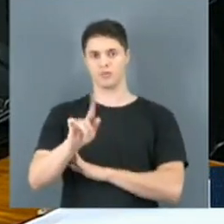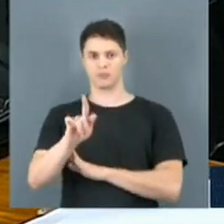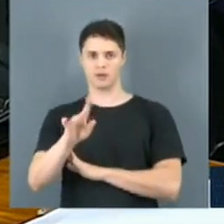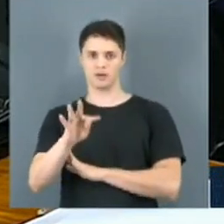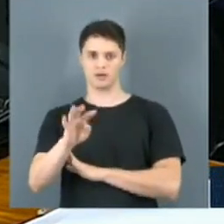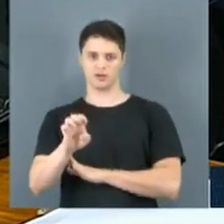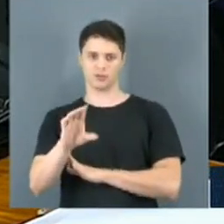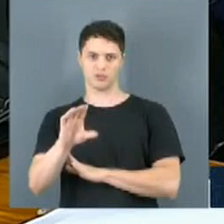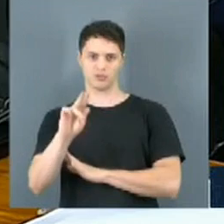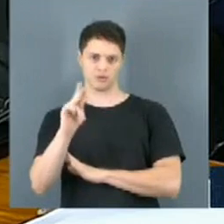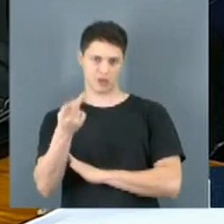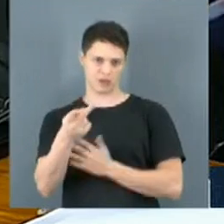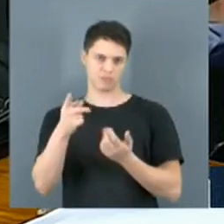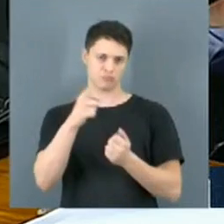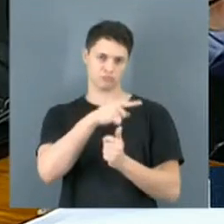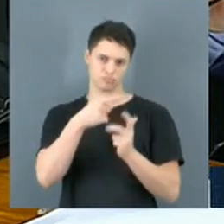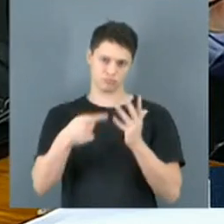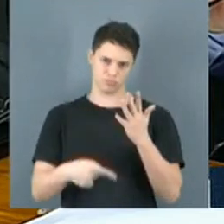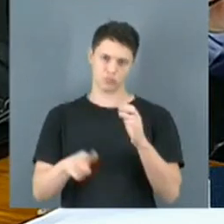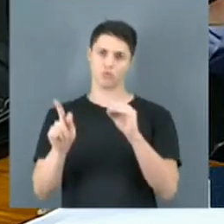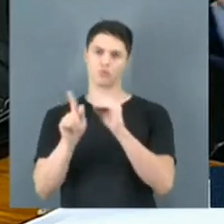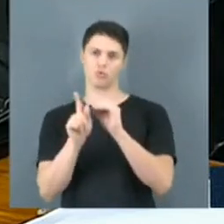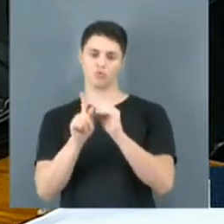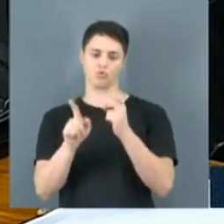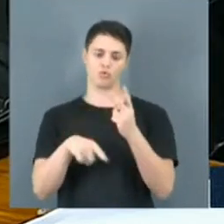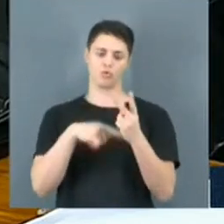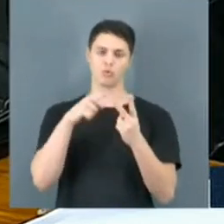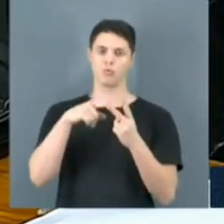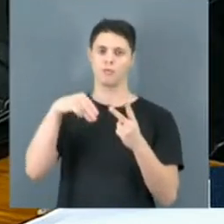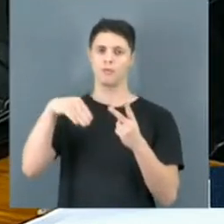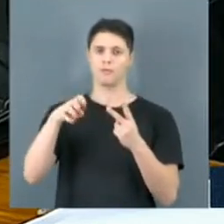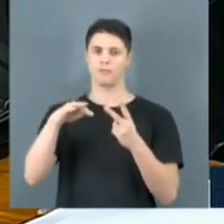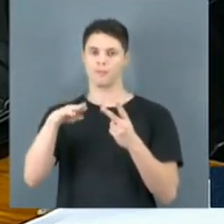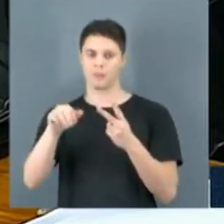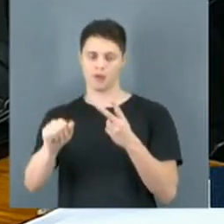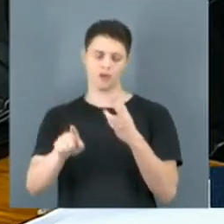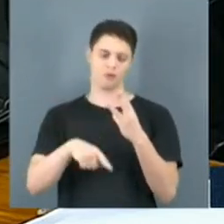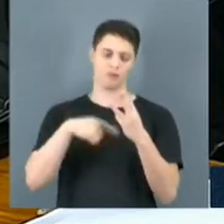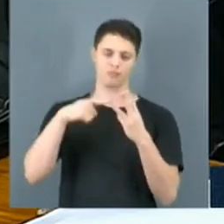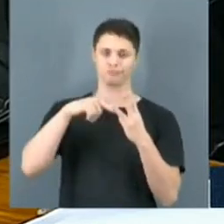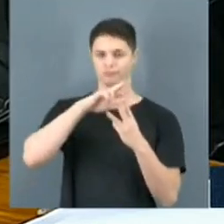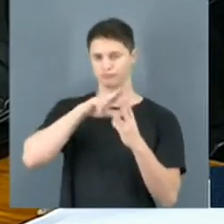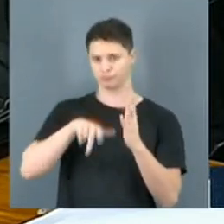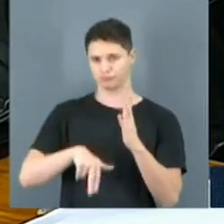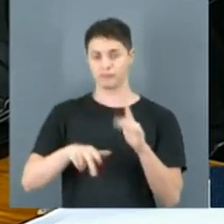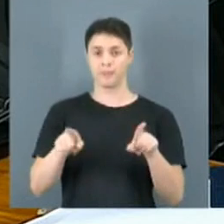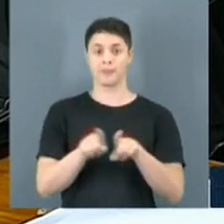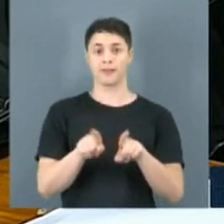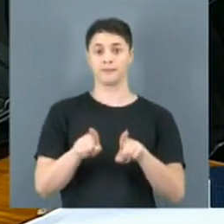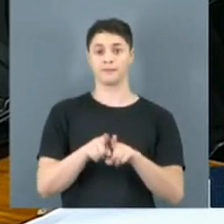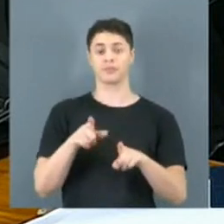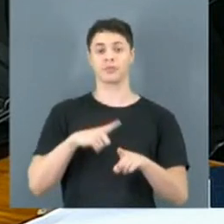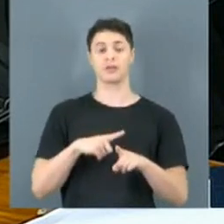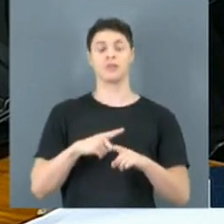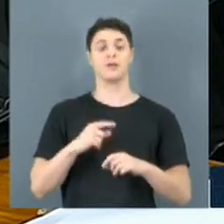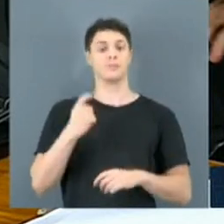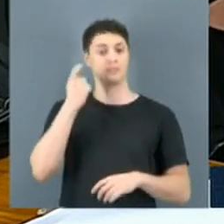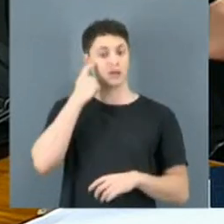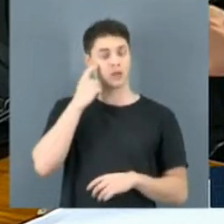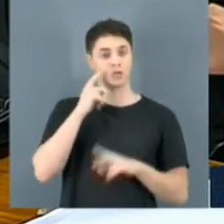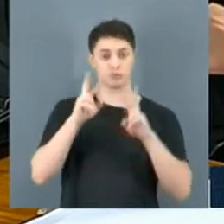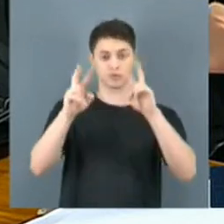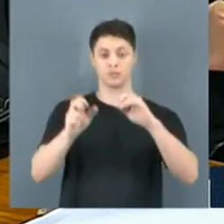pela OpenAI e pelo Google. E o que esse projeto de lei, em outras palavras, as startups brasileiras,